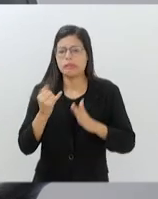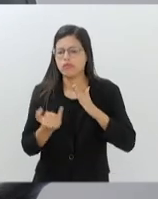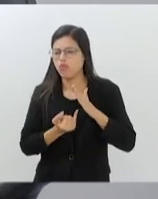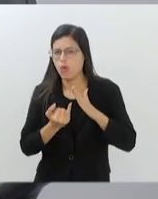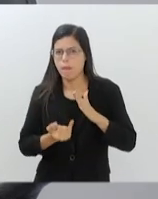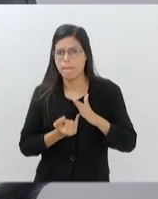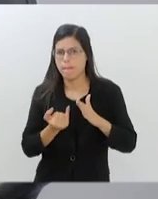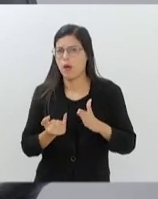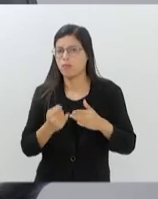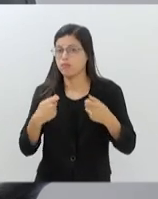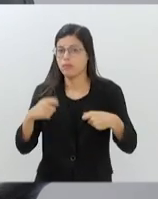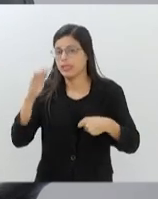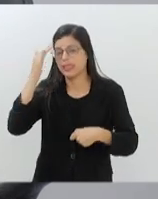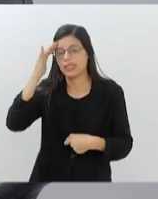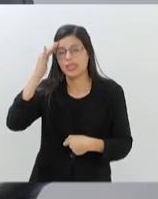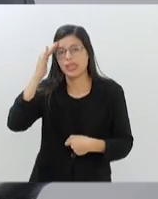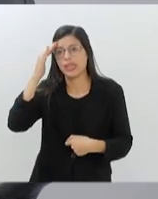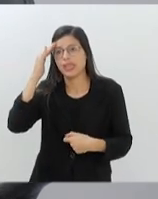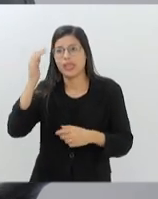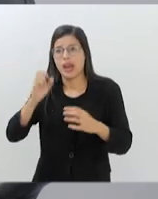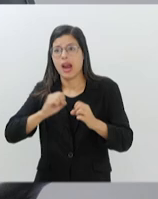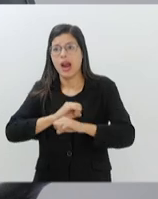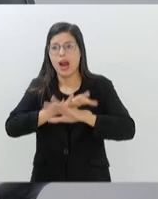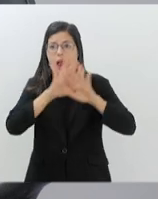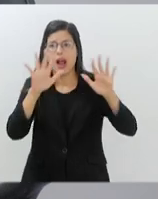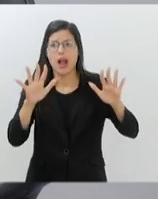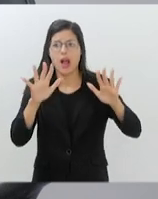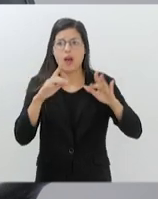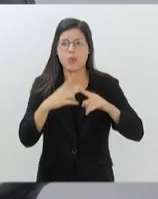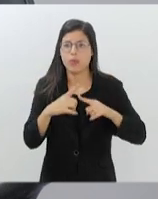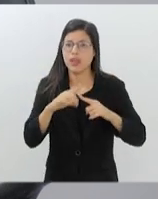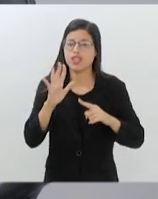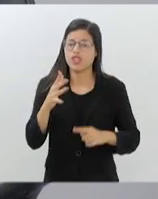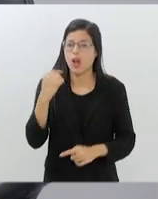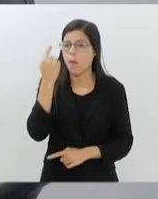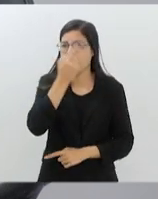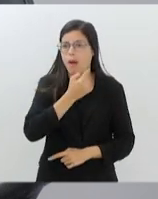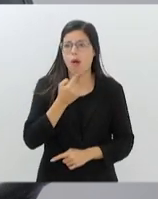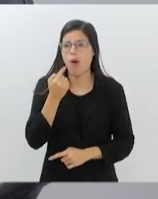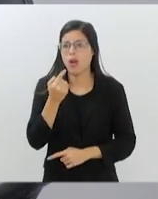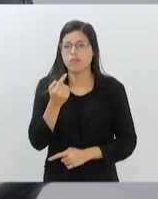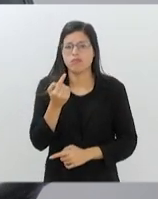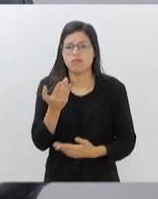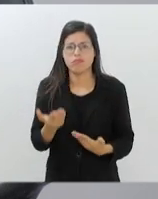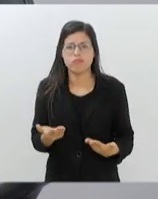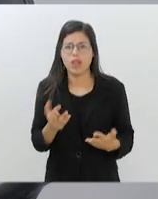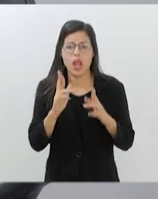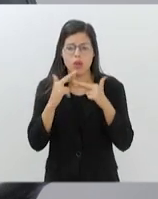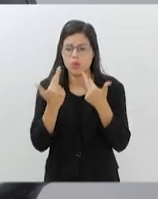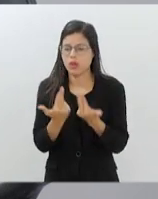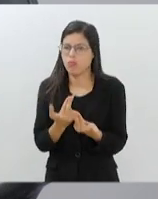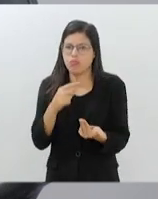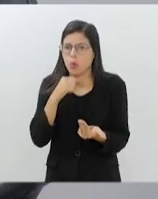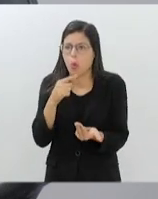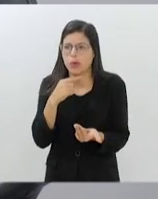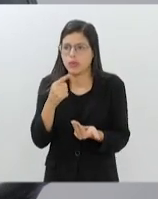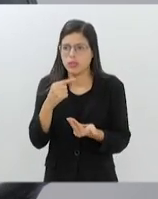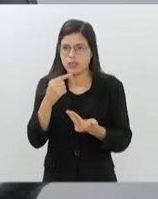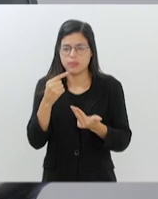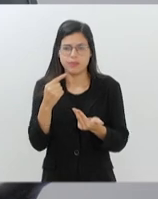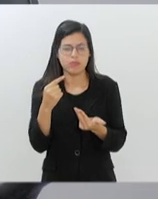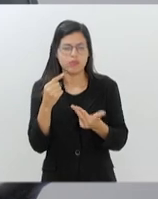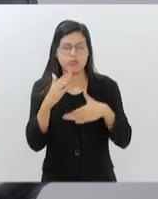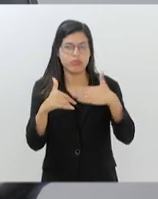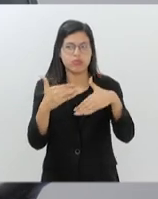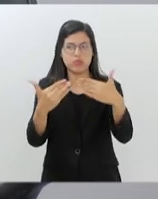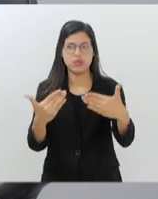entender de forma mais objetiva porque a gente já esgotou mais de uma hora da reunião aqui e não avançamos quase nada Talvez seja essa uma técnica também